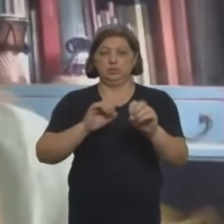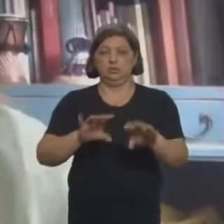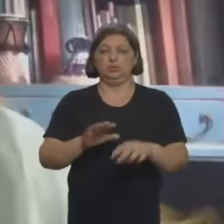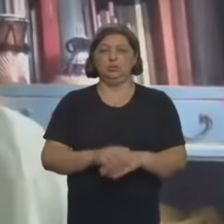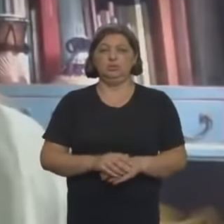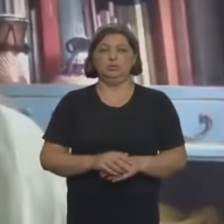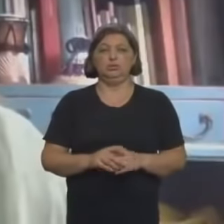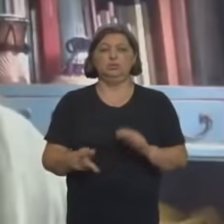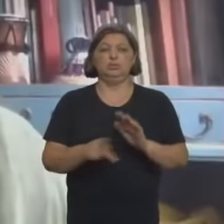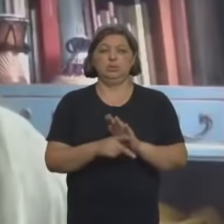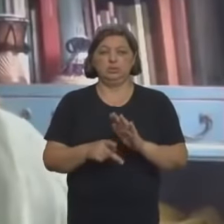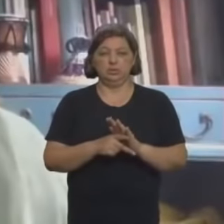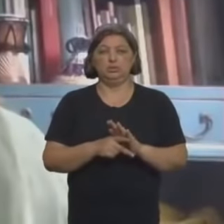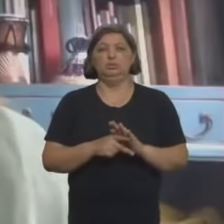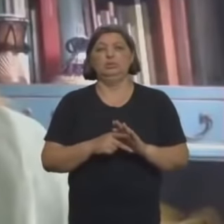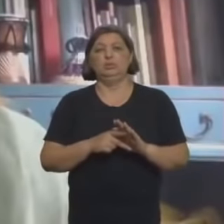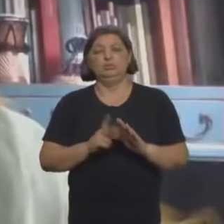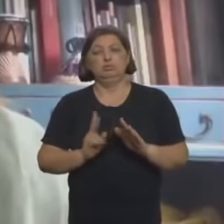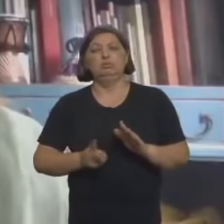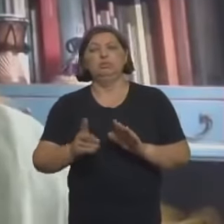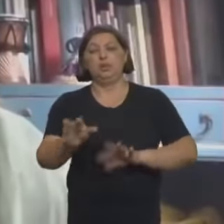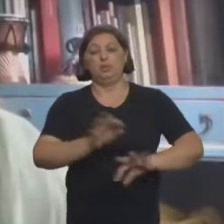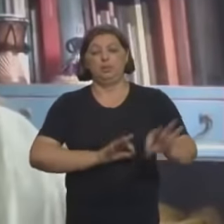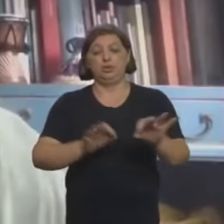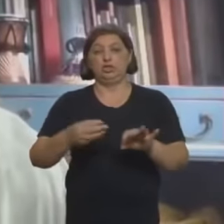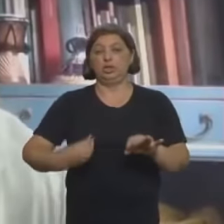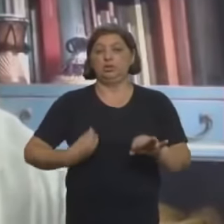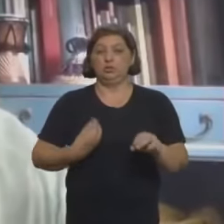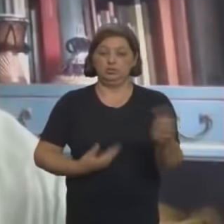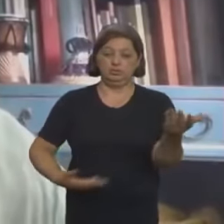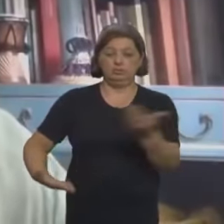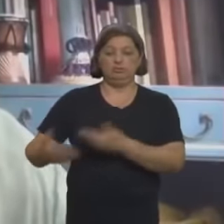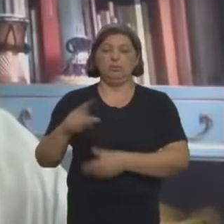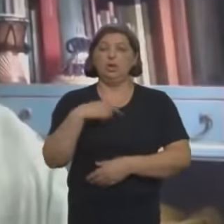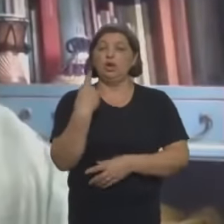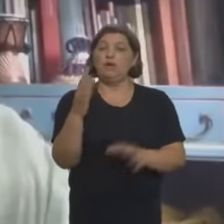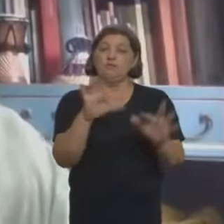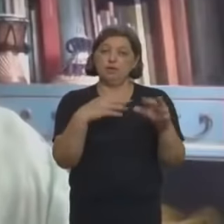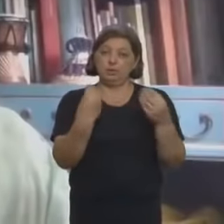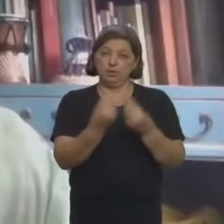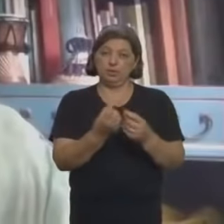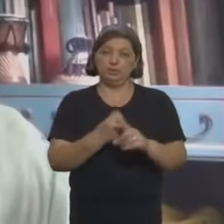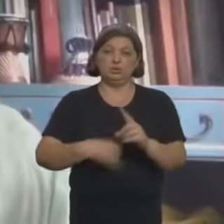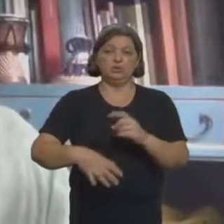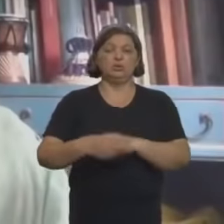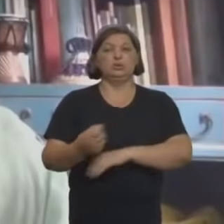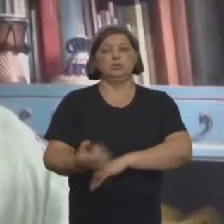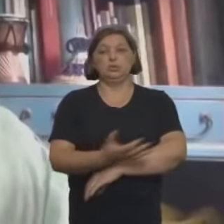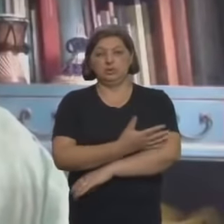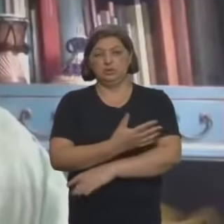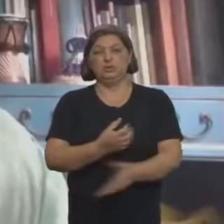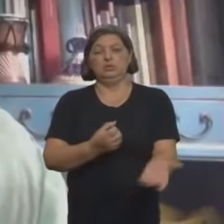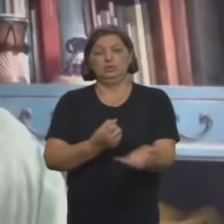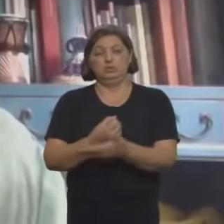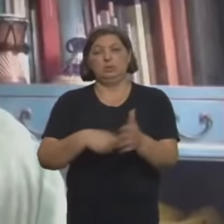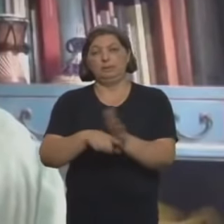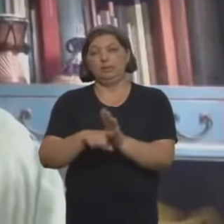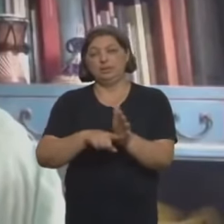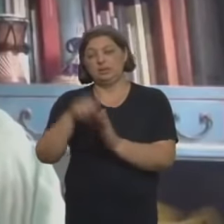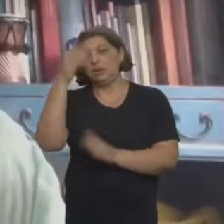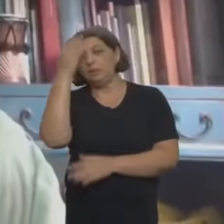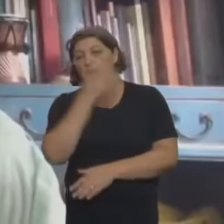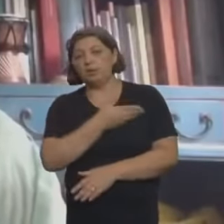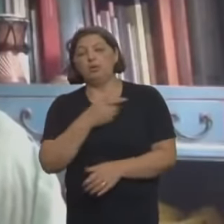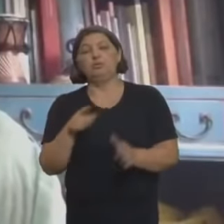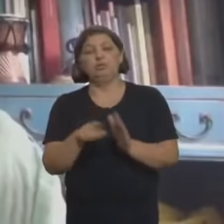programa Compasso como o projeto de convivência. Então, somos uma família socioemocional, com base em pesquisas de evidência, com